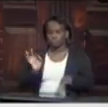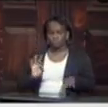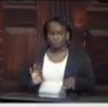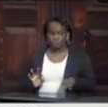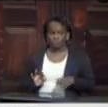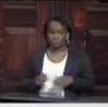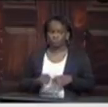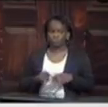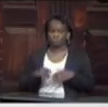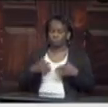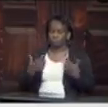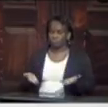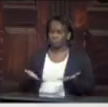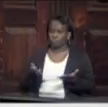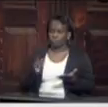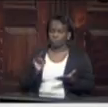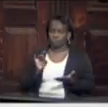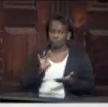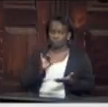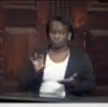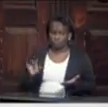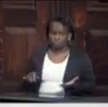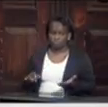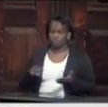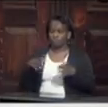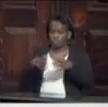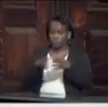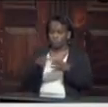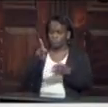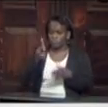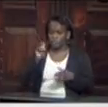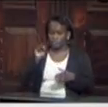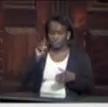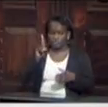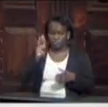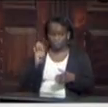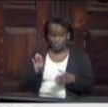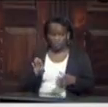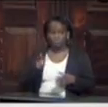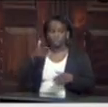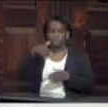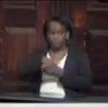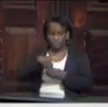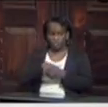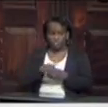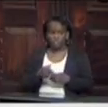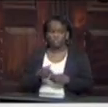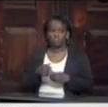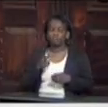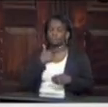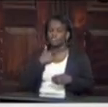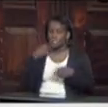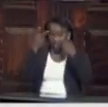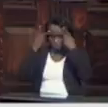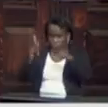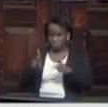razão pela qual cada parlamentar do PSDB votará conforme o seu